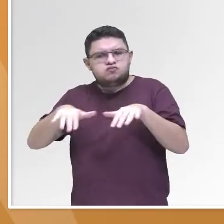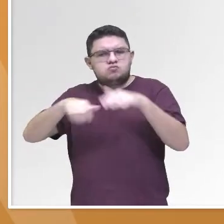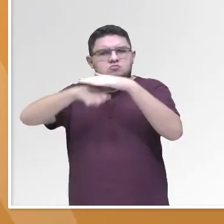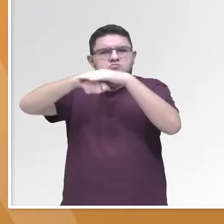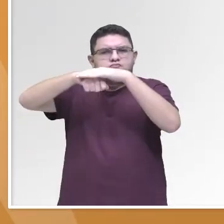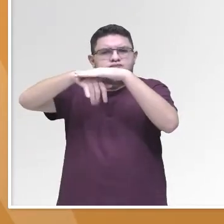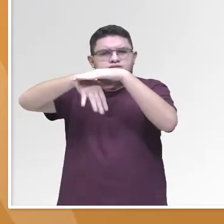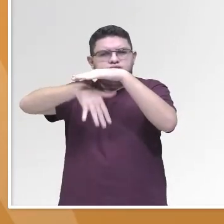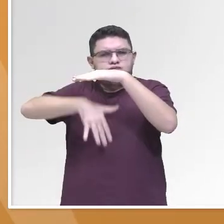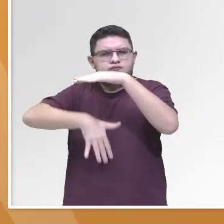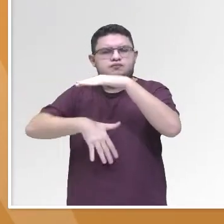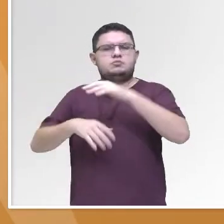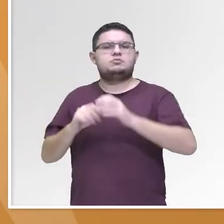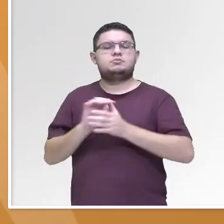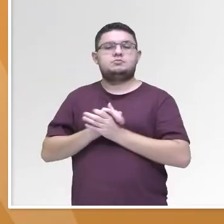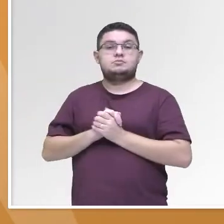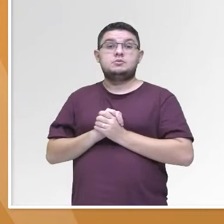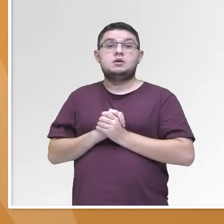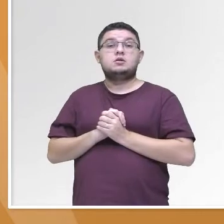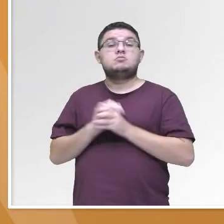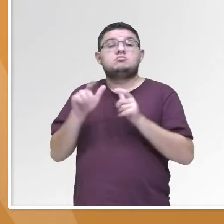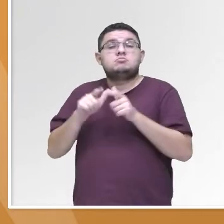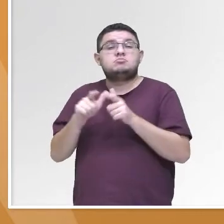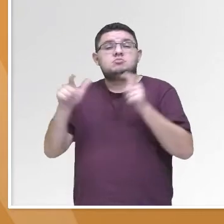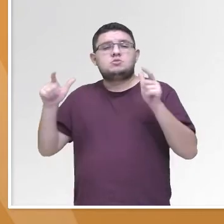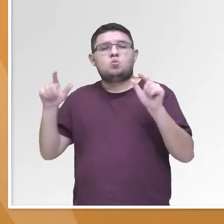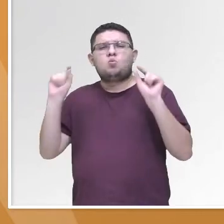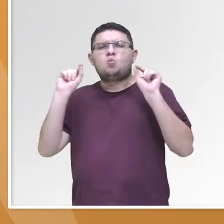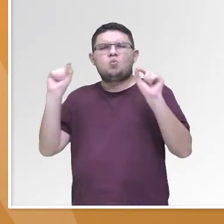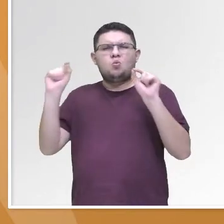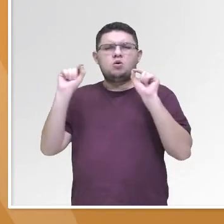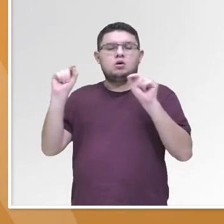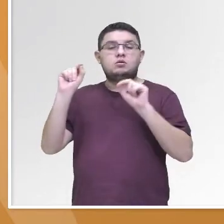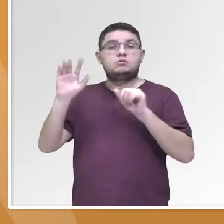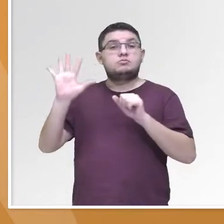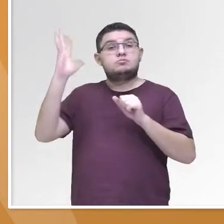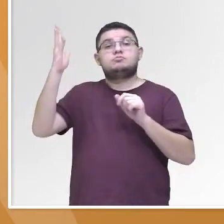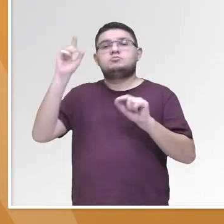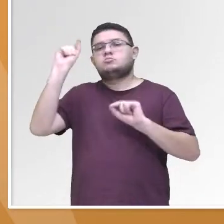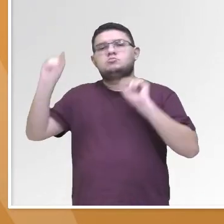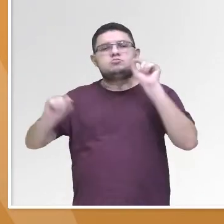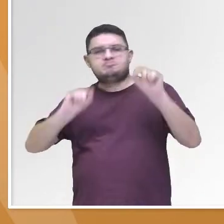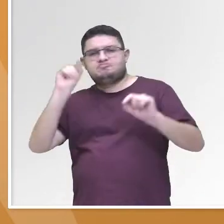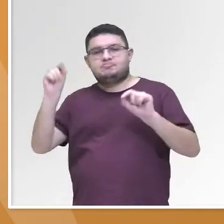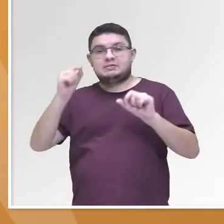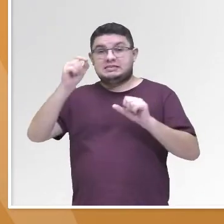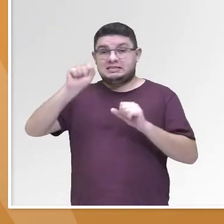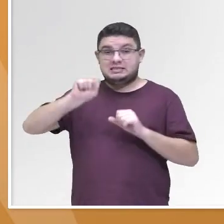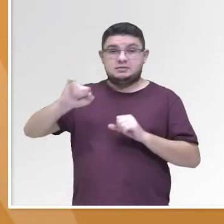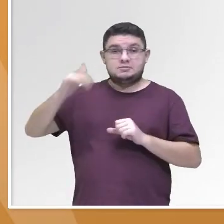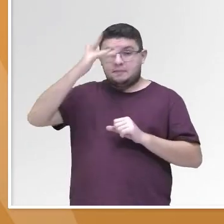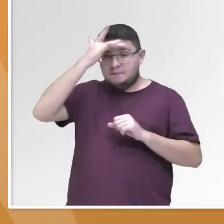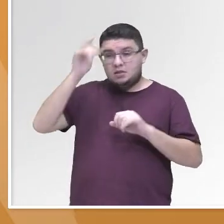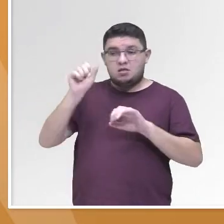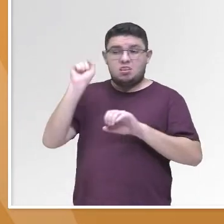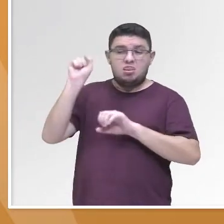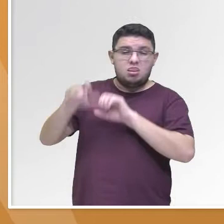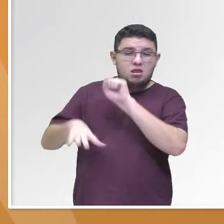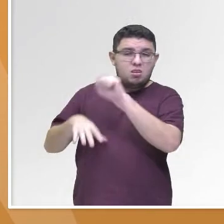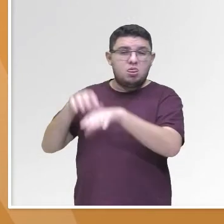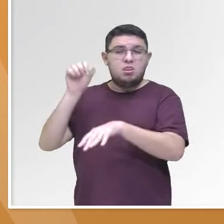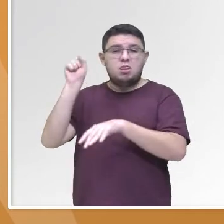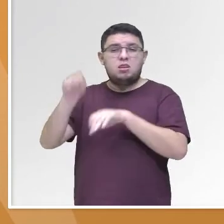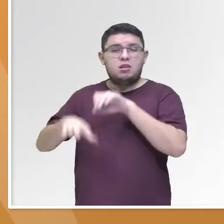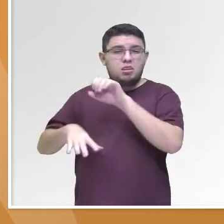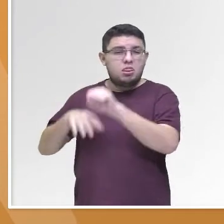das vezes, gente, o que acontece? Quando a pessoa ela acaba despejando ali o lixo, misturando tudo, a cidade